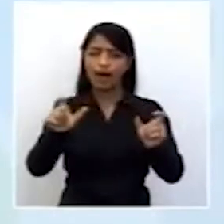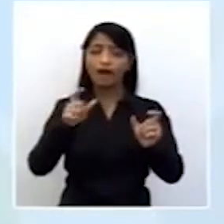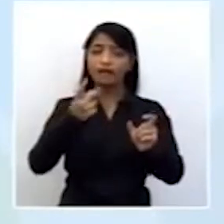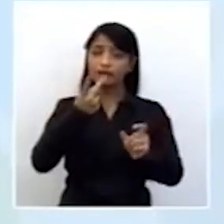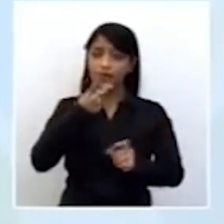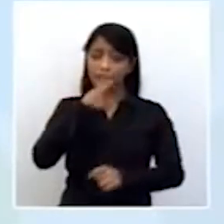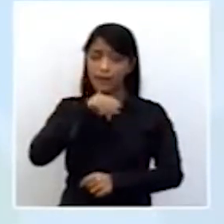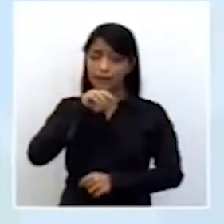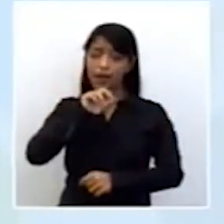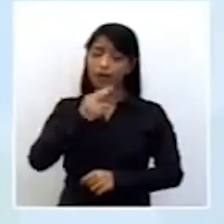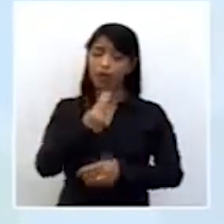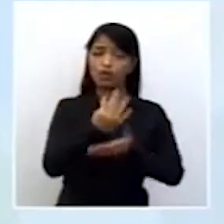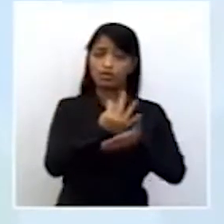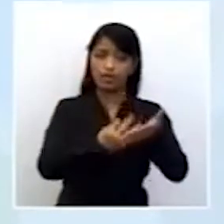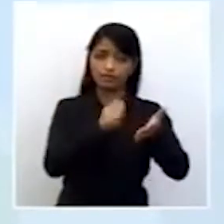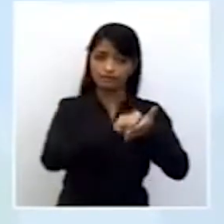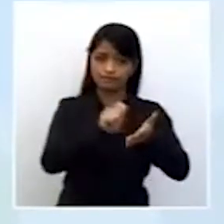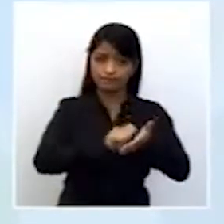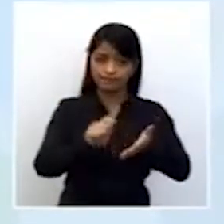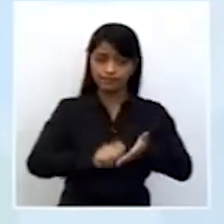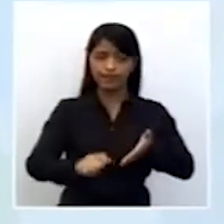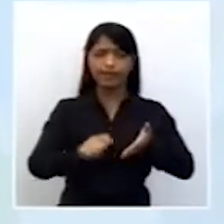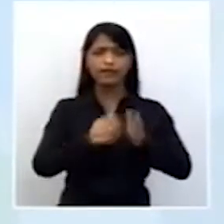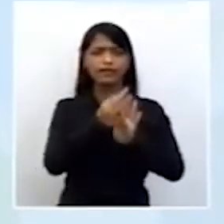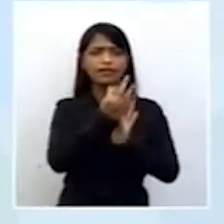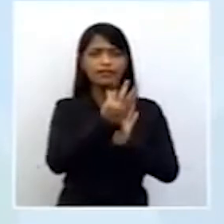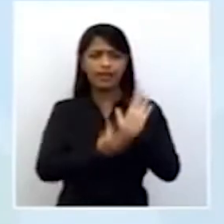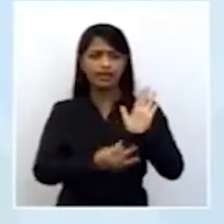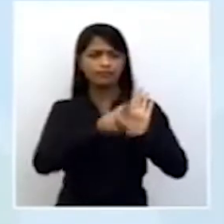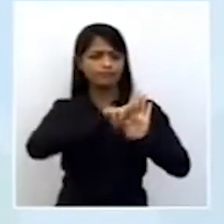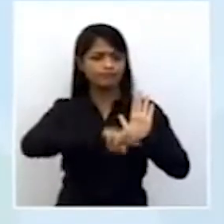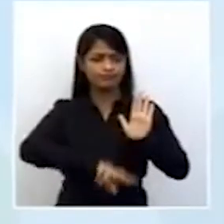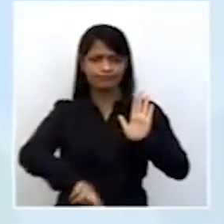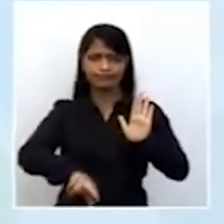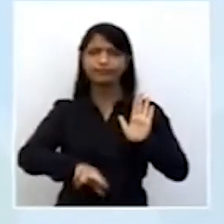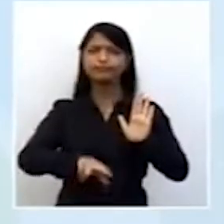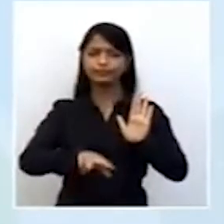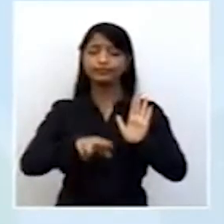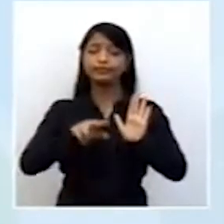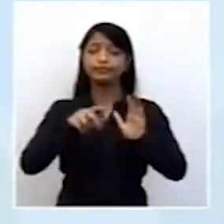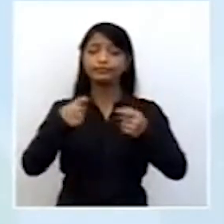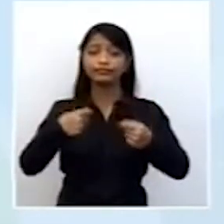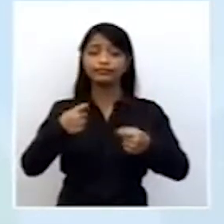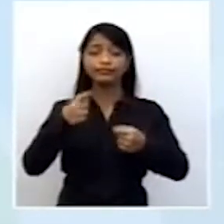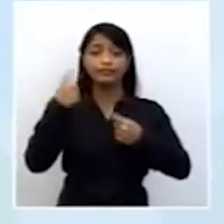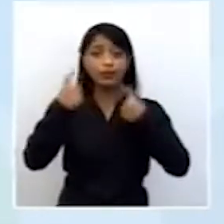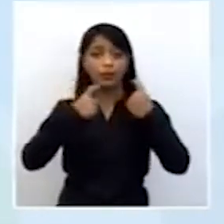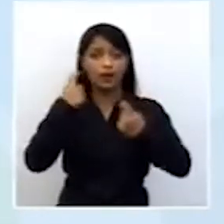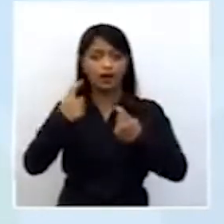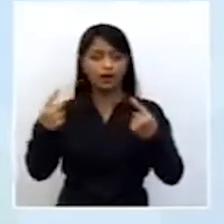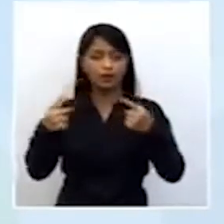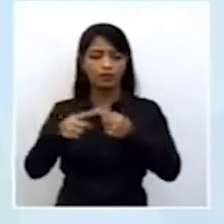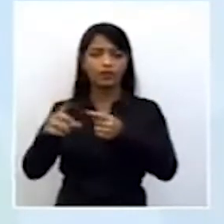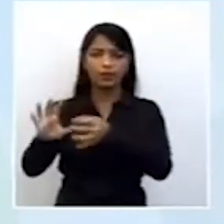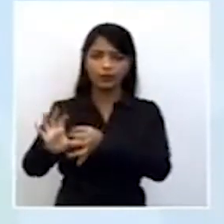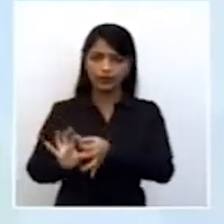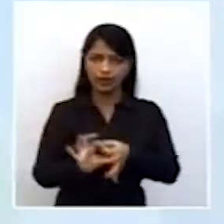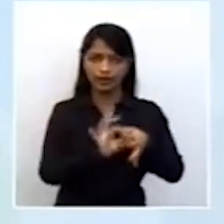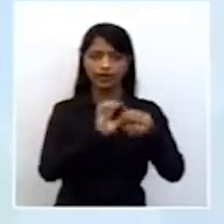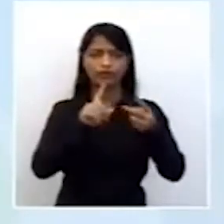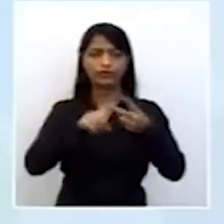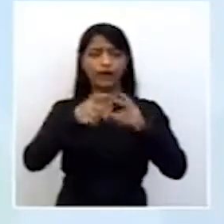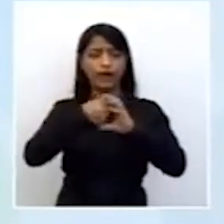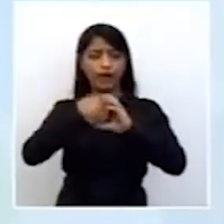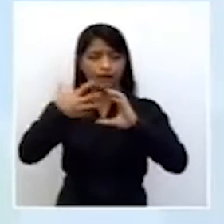escrita em textos de diferentes gêneros, levando em consideração o contexto, a situação de produção e as características